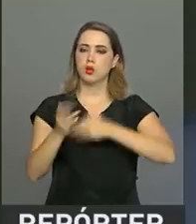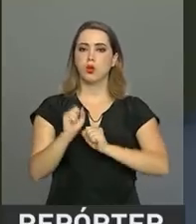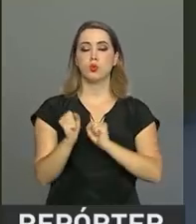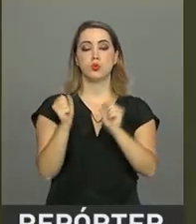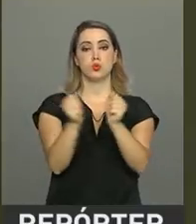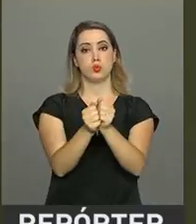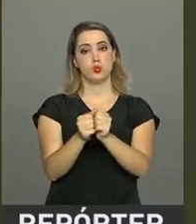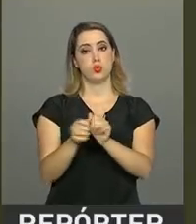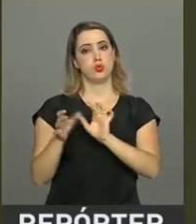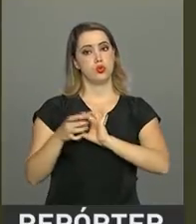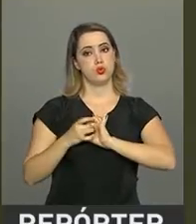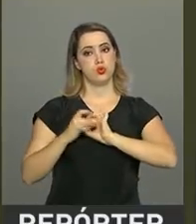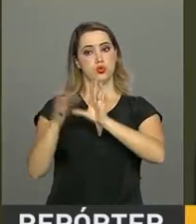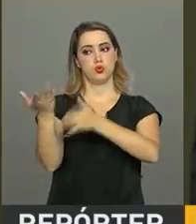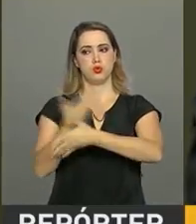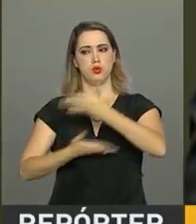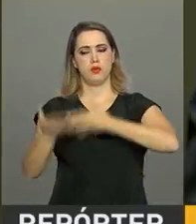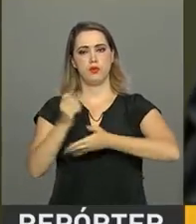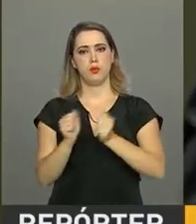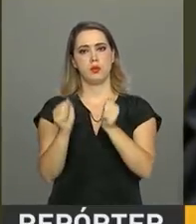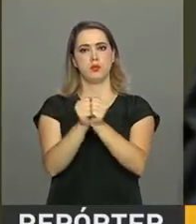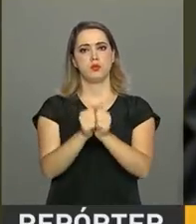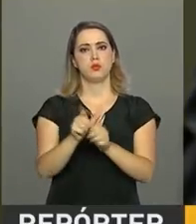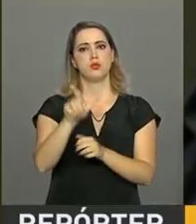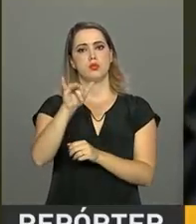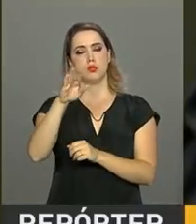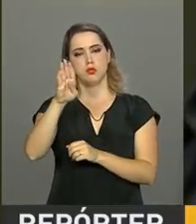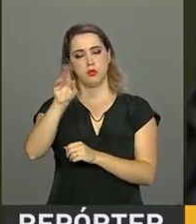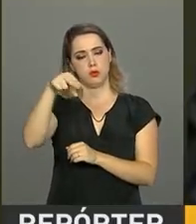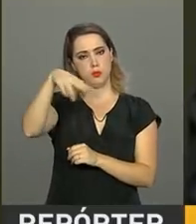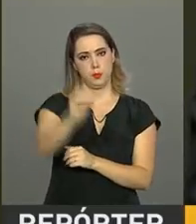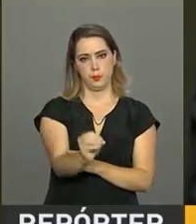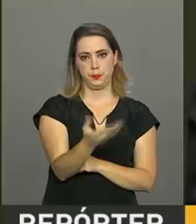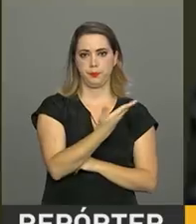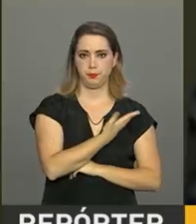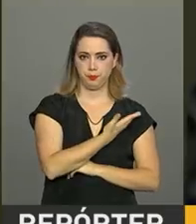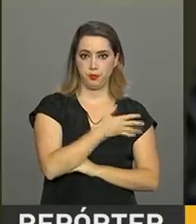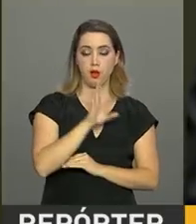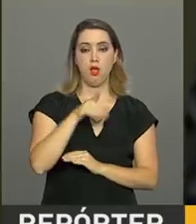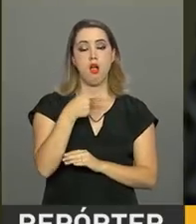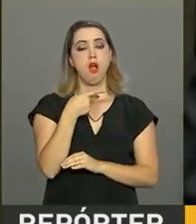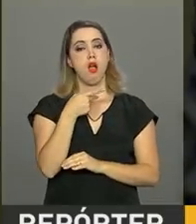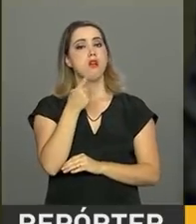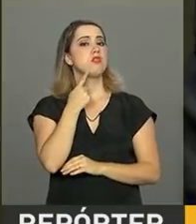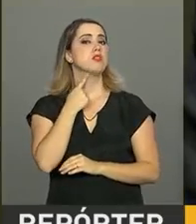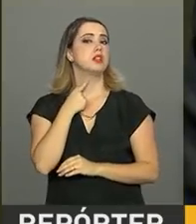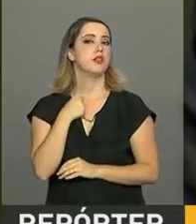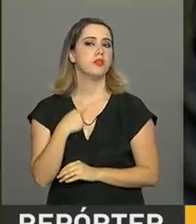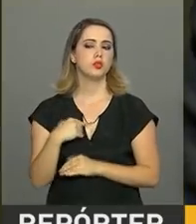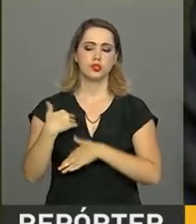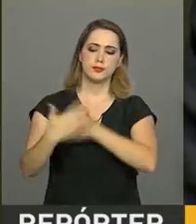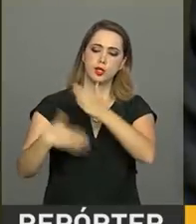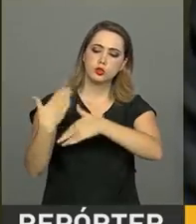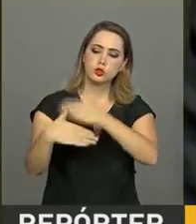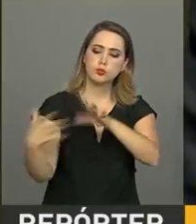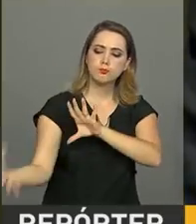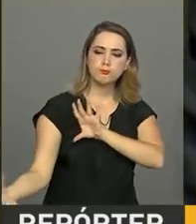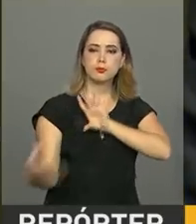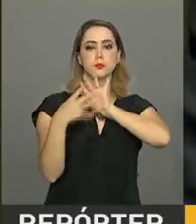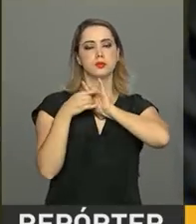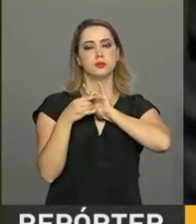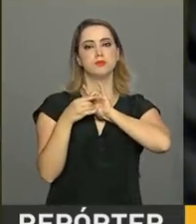o líbano a vontade de avançar eu sou testemunha disso está presente em ambos os lados há muitas empresas